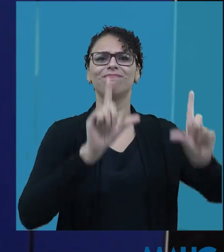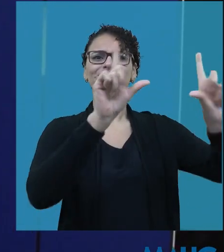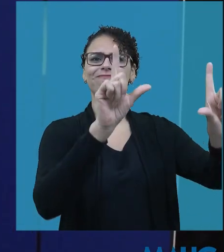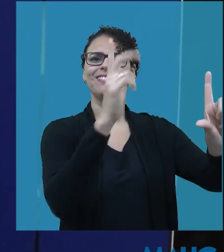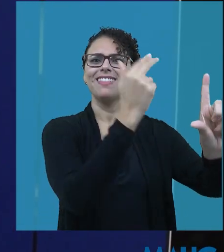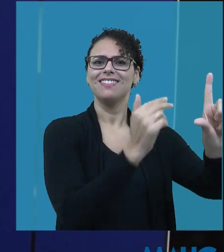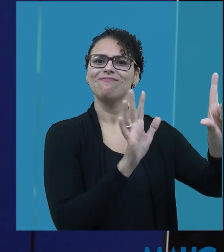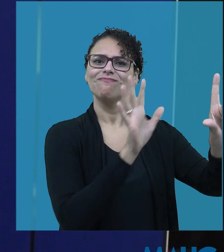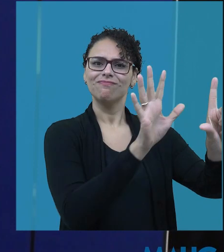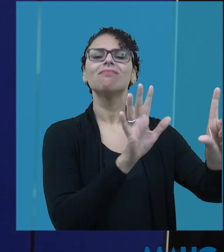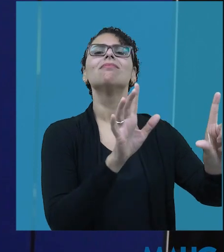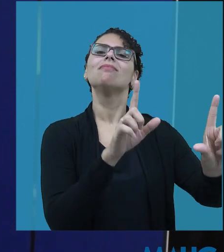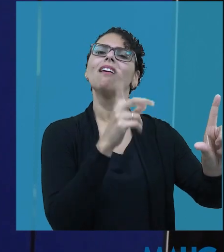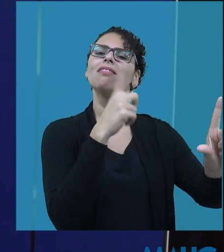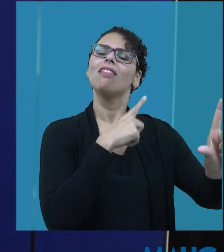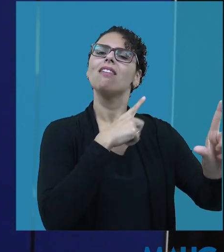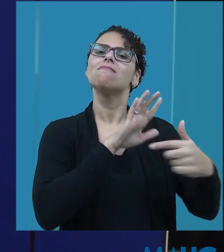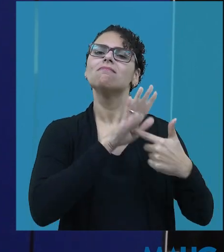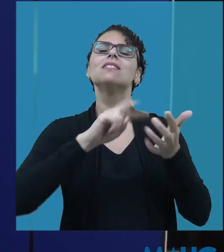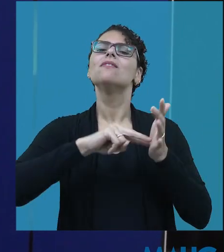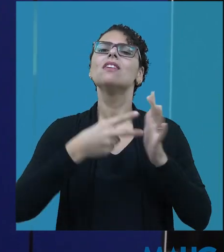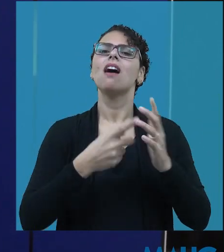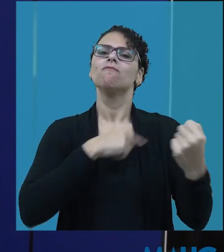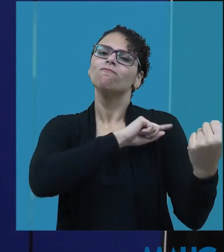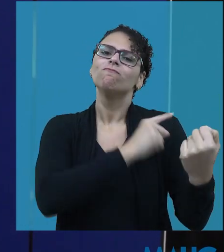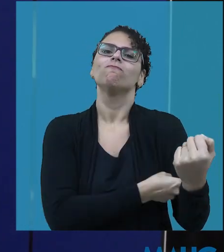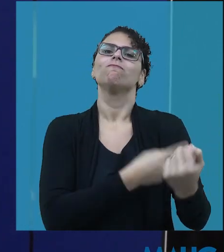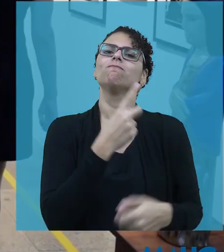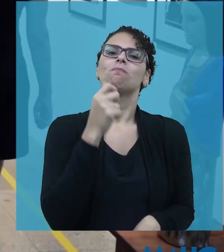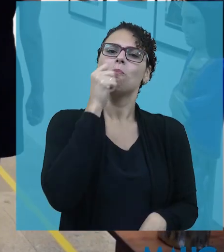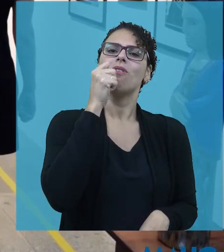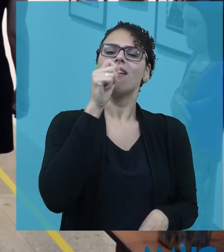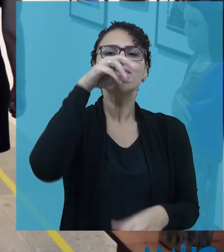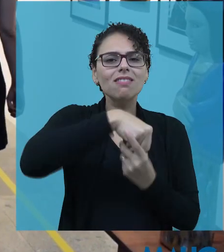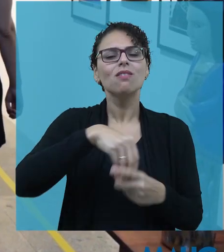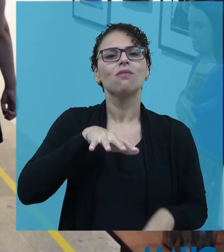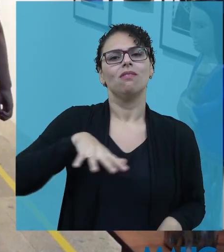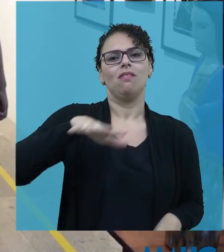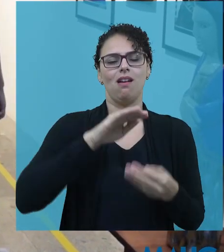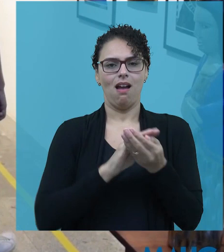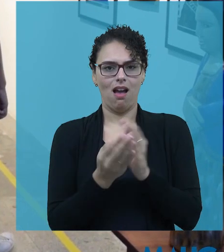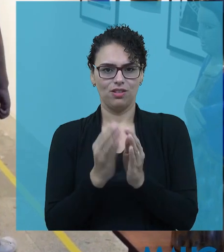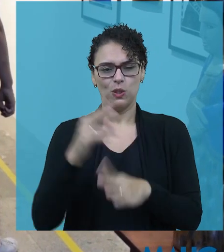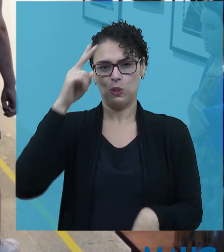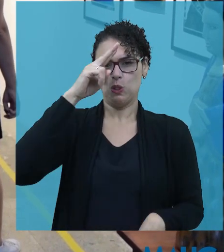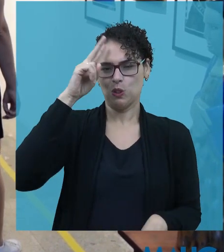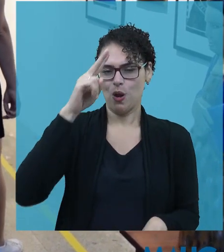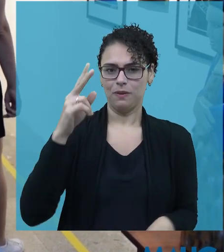né, e traz essa força, né, essa presença também feminina dentro da história da